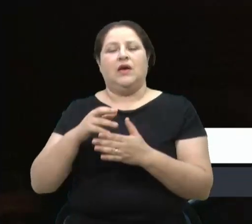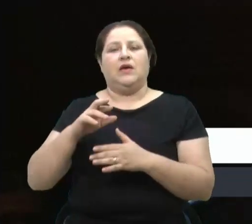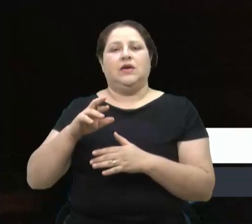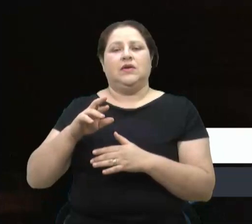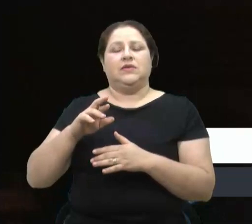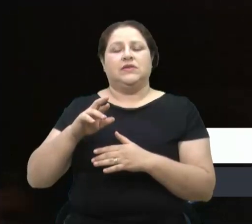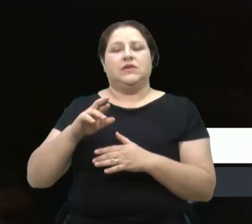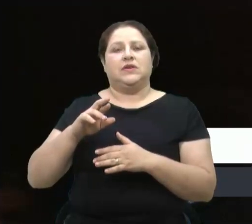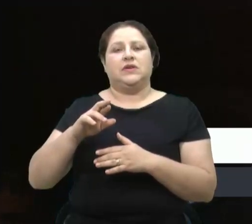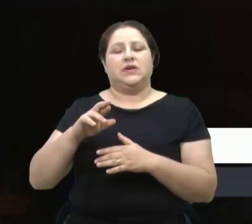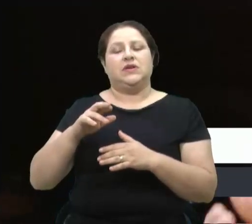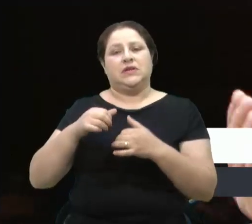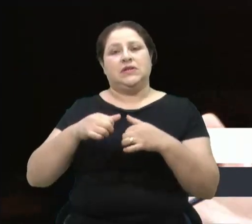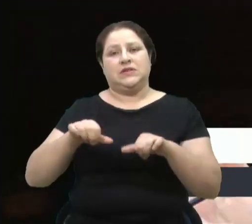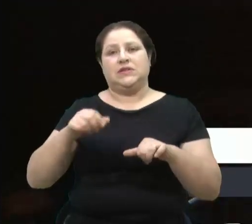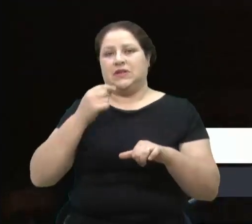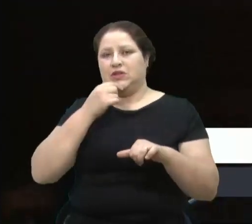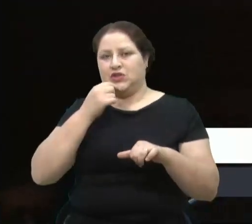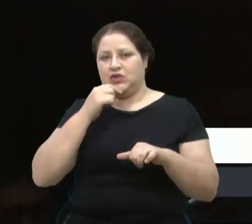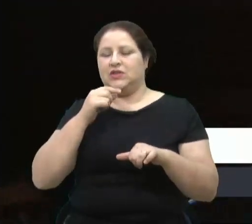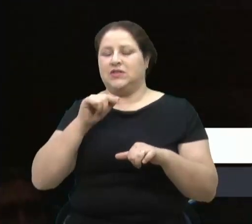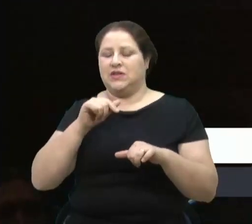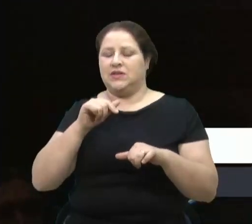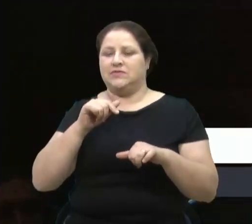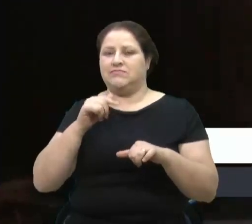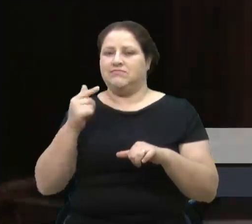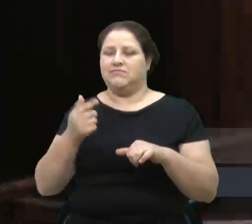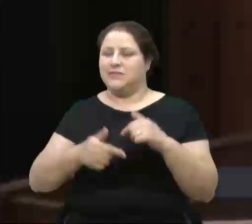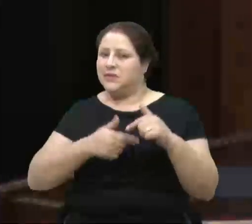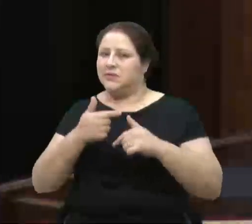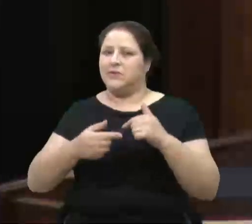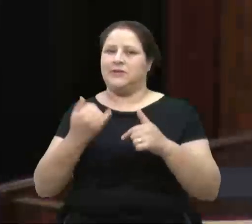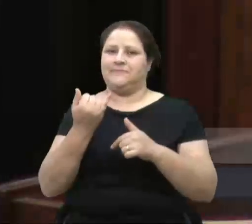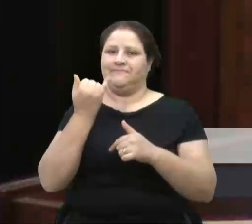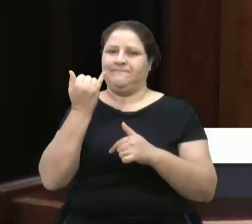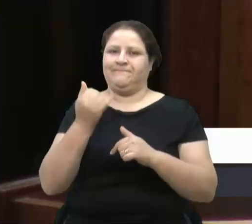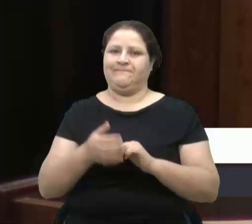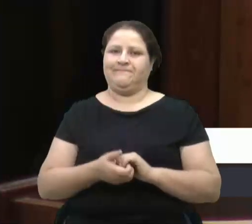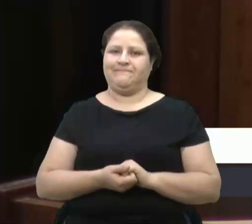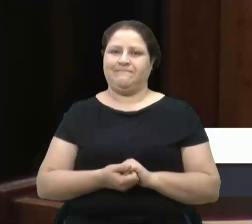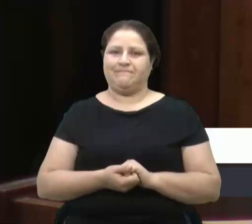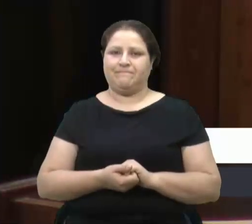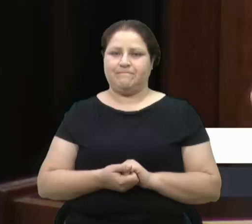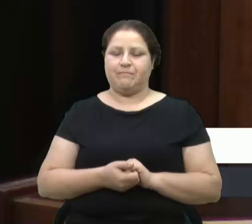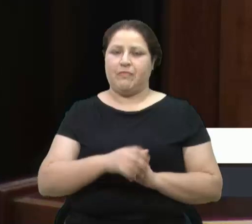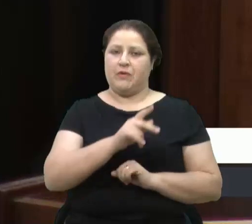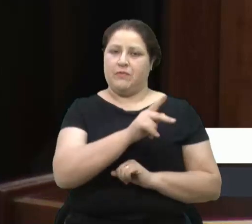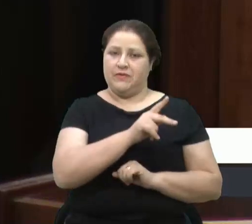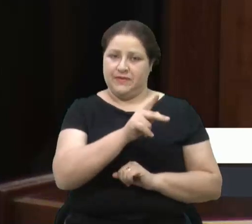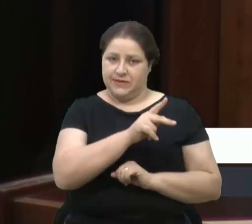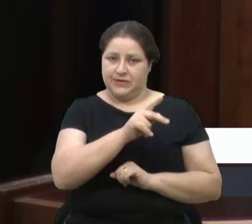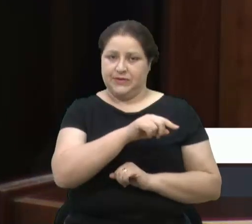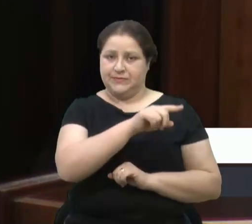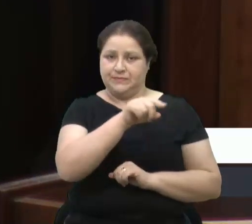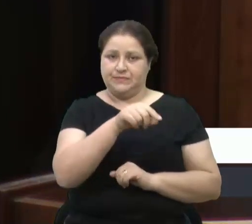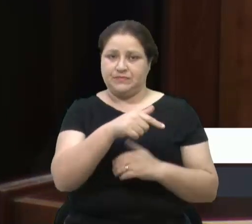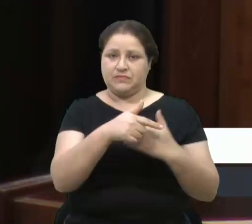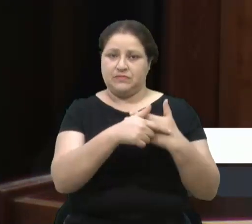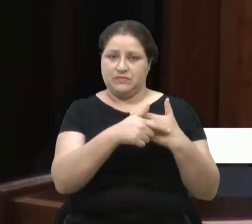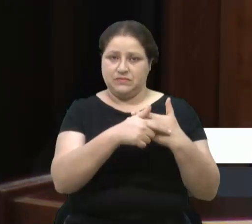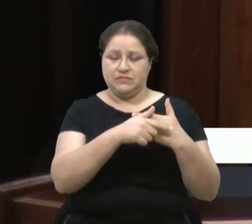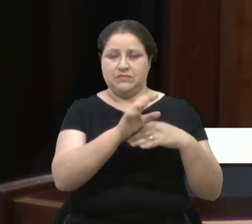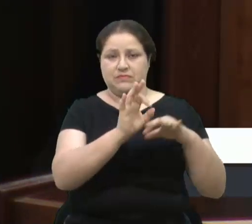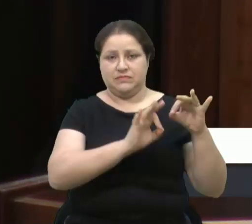do Sul por acaso nossos professores o papel de vocês nesse projeto